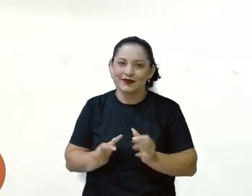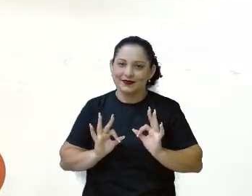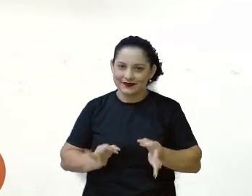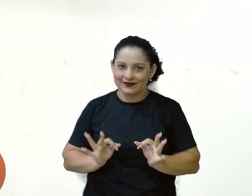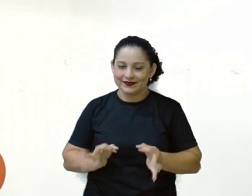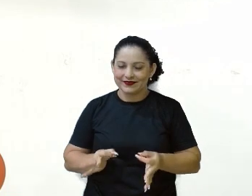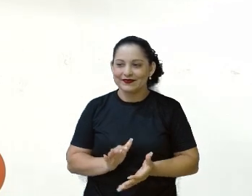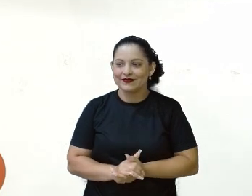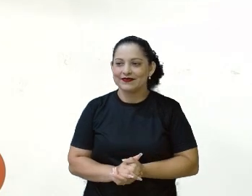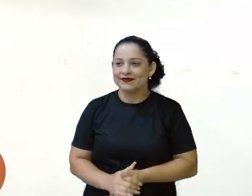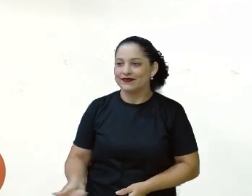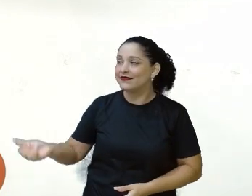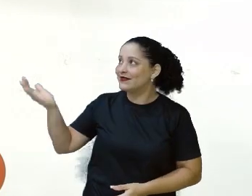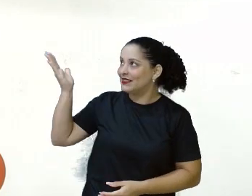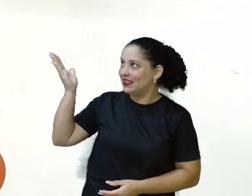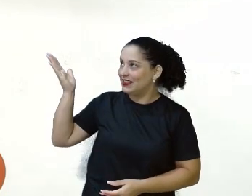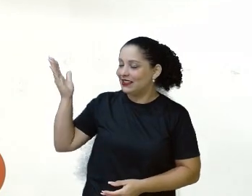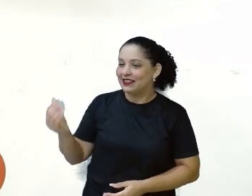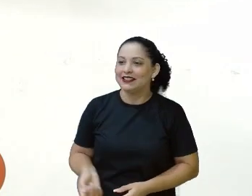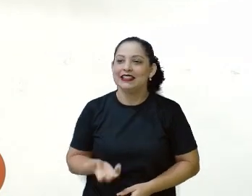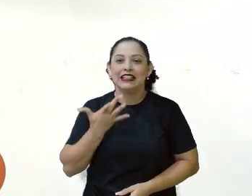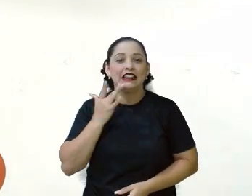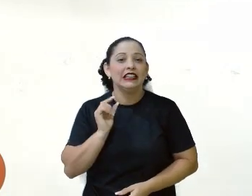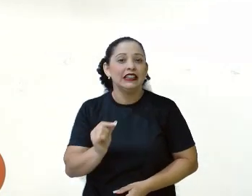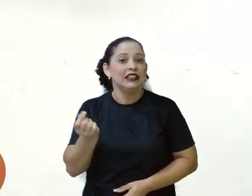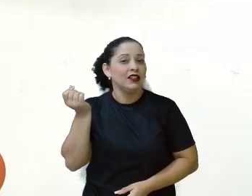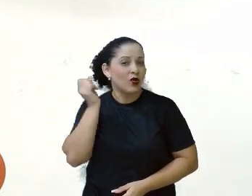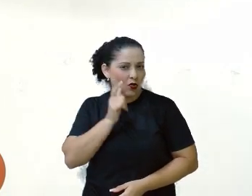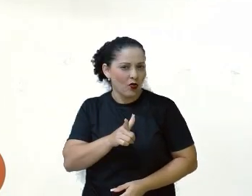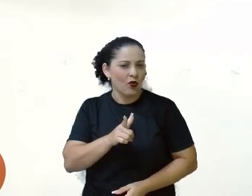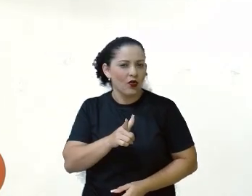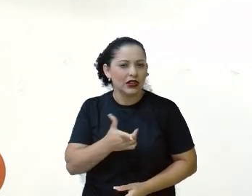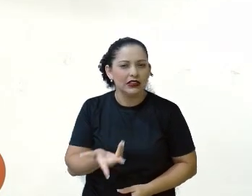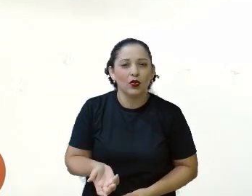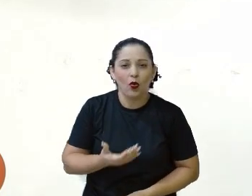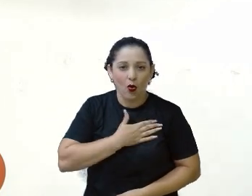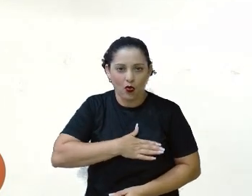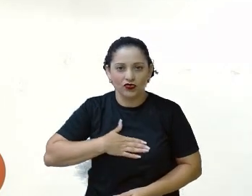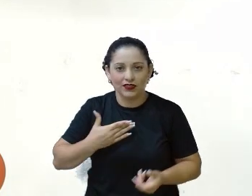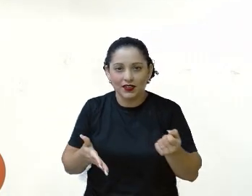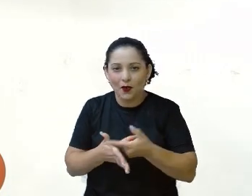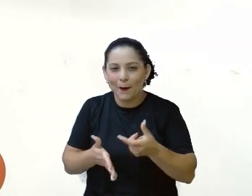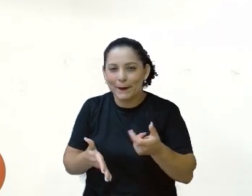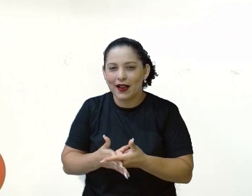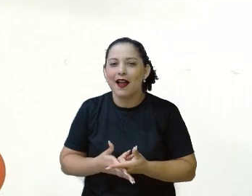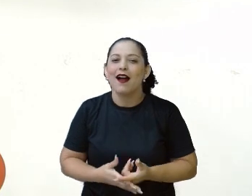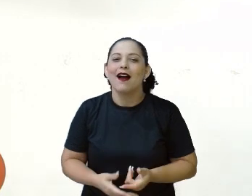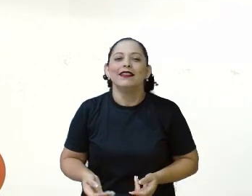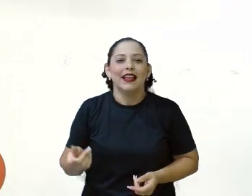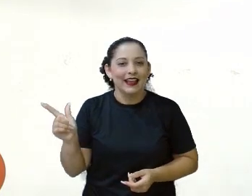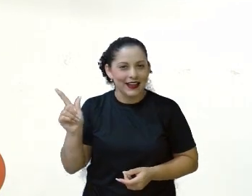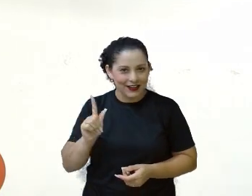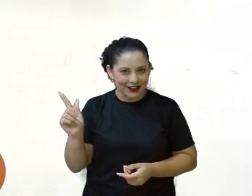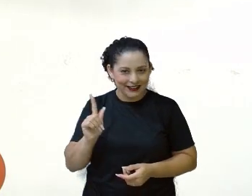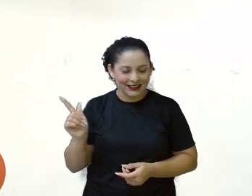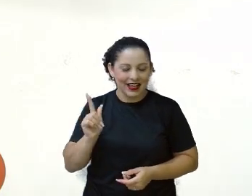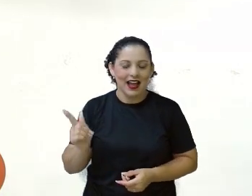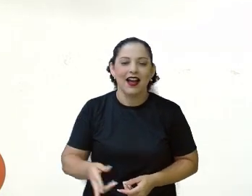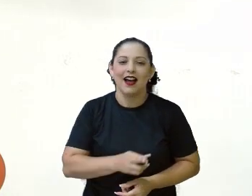certeza. Essa daqui, quem gosta de levar lanche para a escola conhece muito bem, né? Depois eu vou trazer uma aula